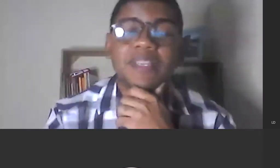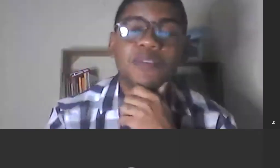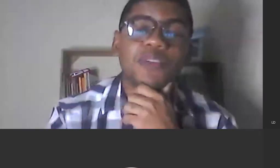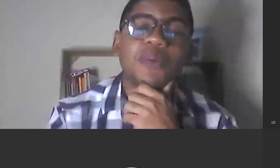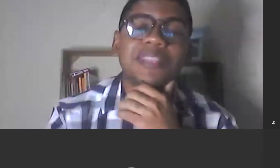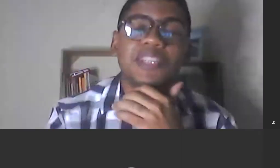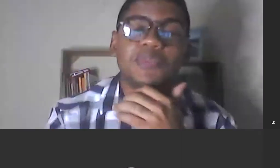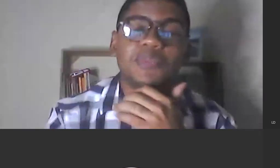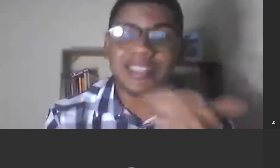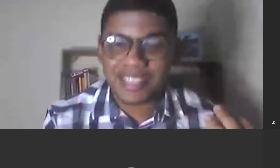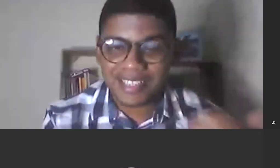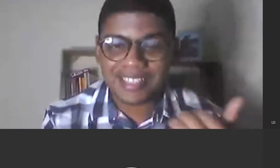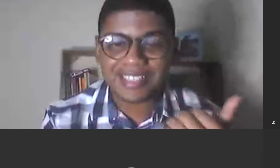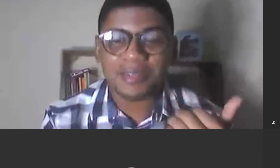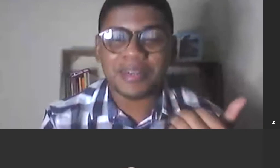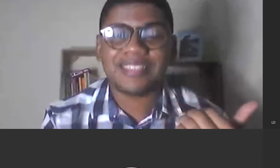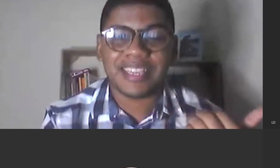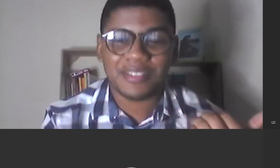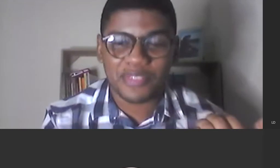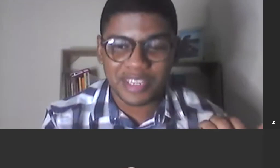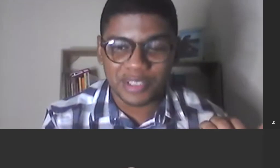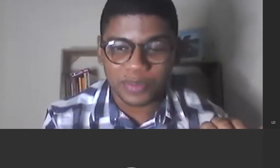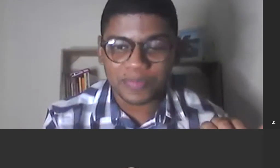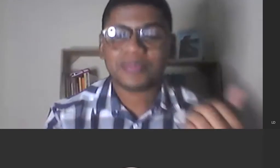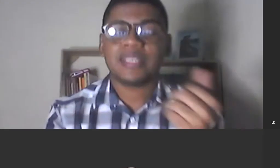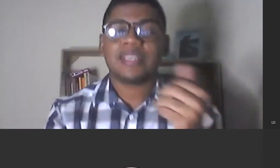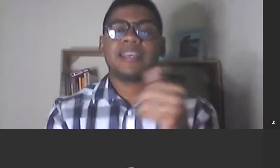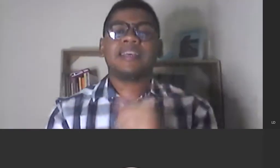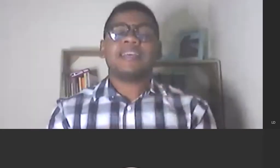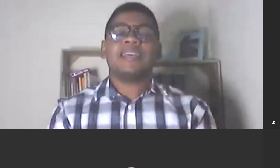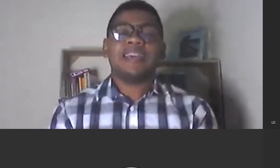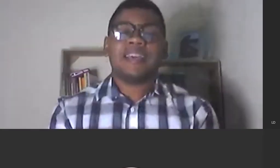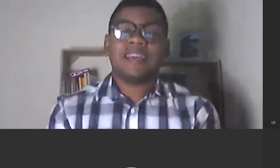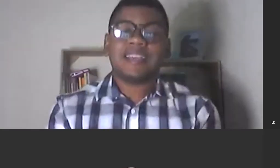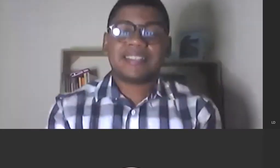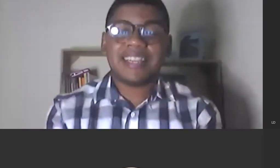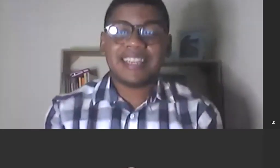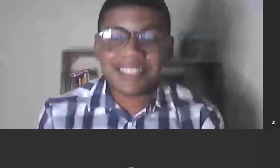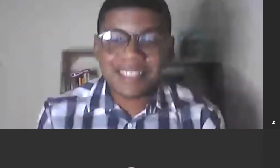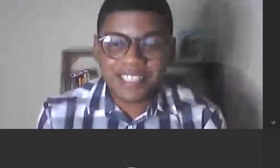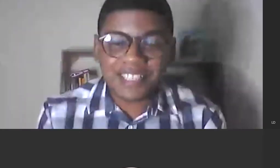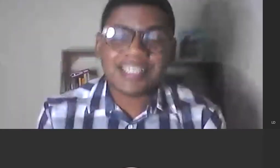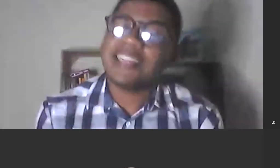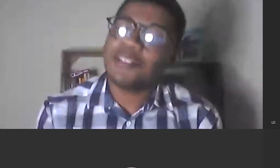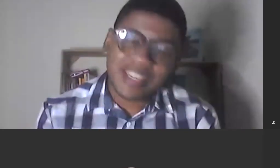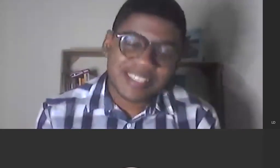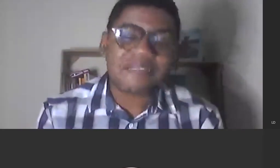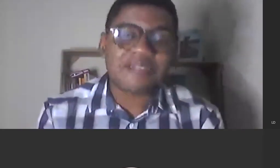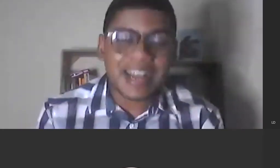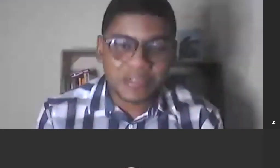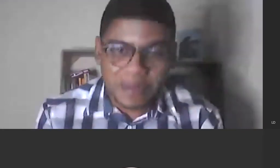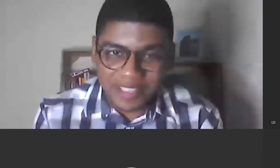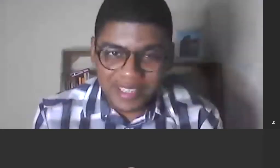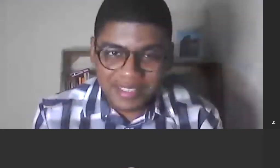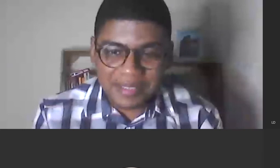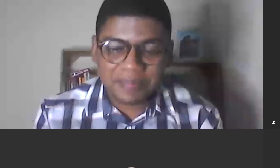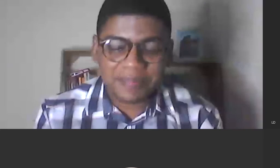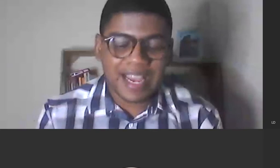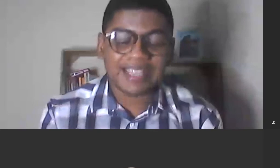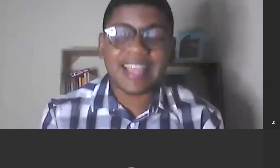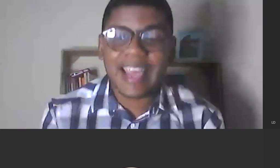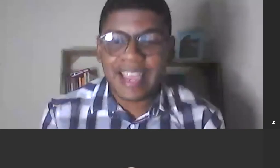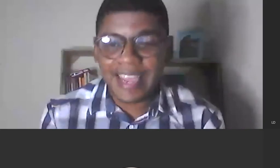Vamos lá. Eu vou só contextualizar vocês. Então, nesse vídeo, seria interessante se ele não tivesse travado para